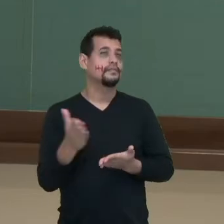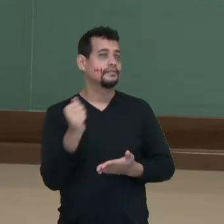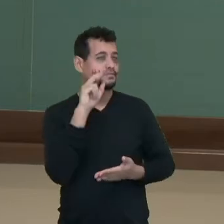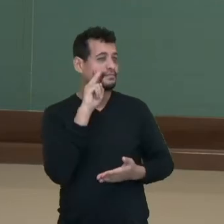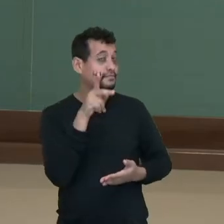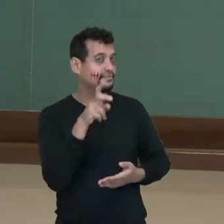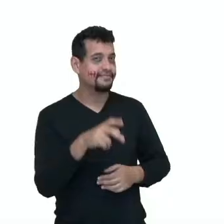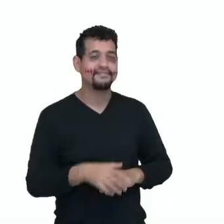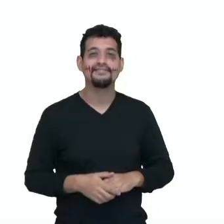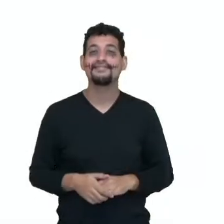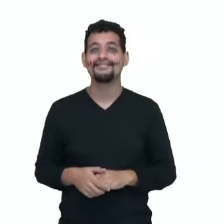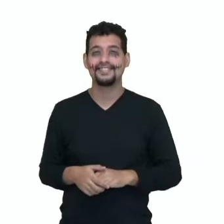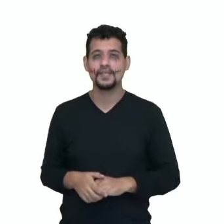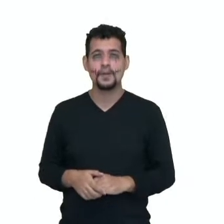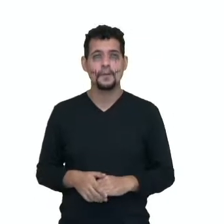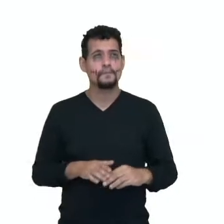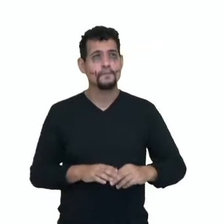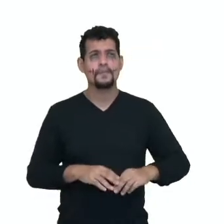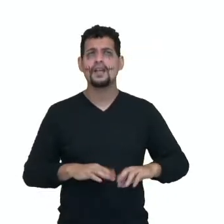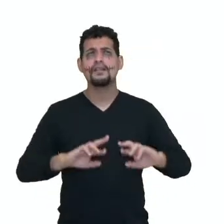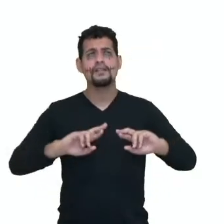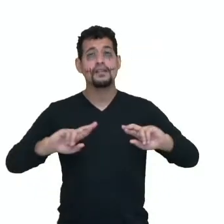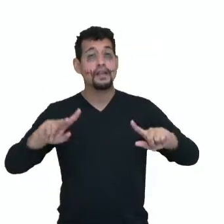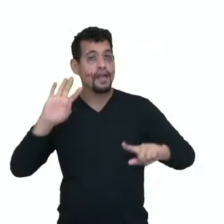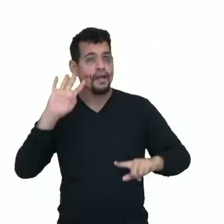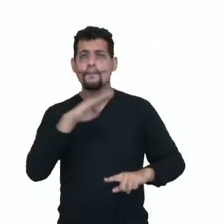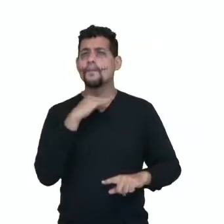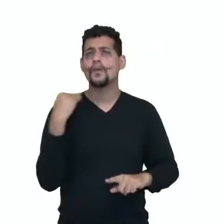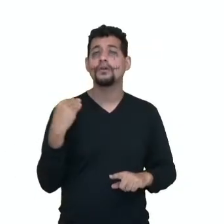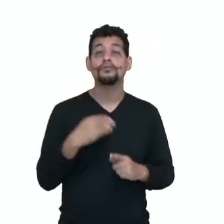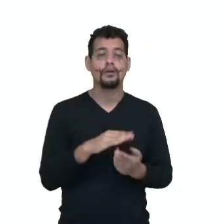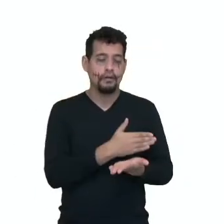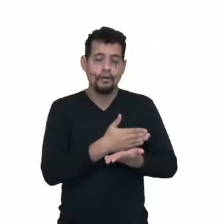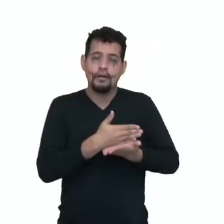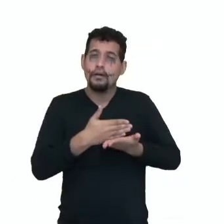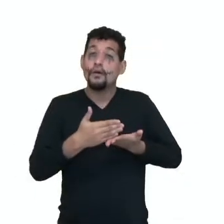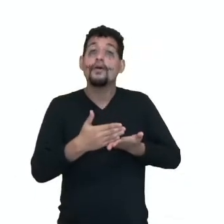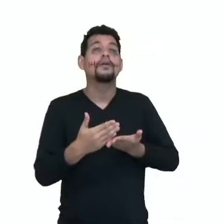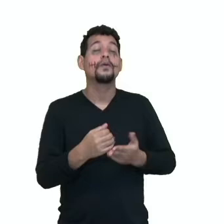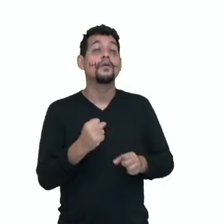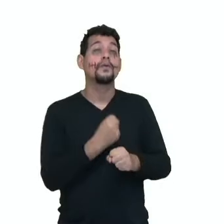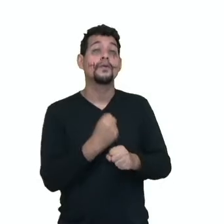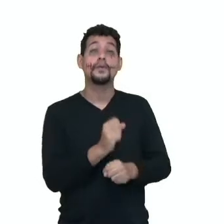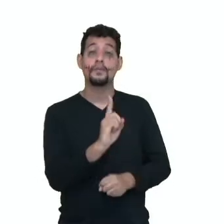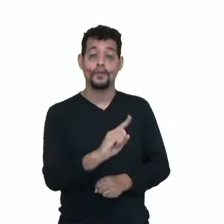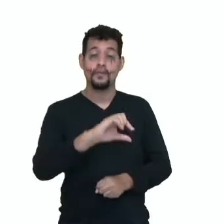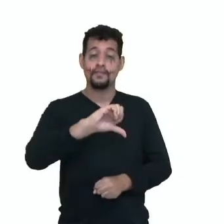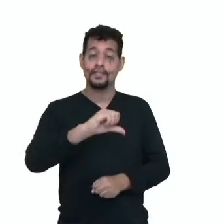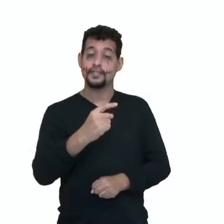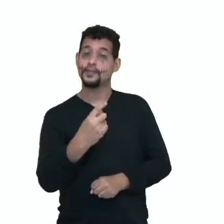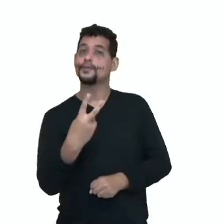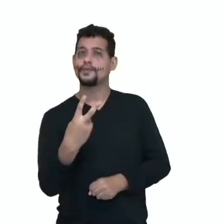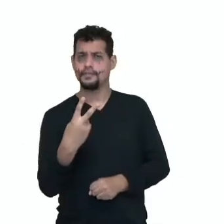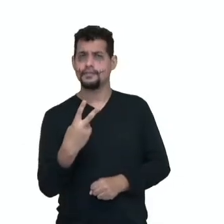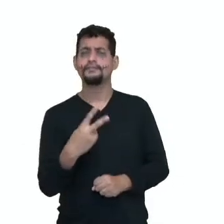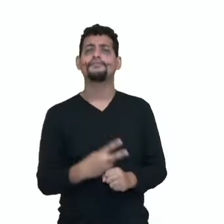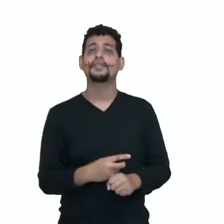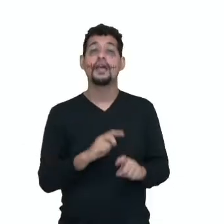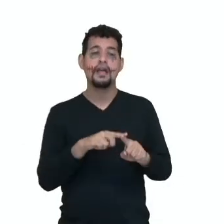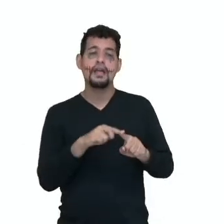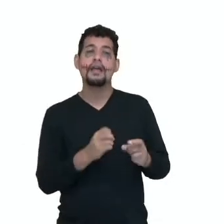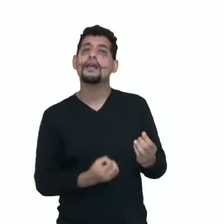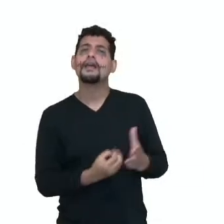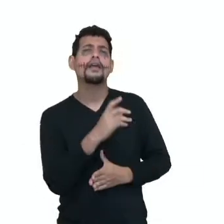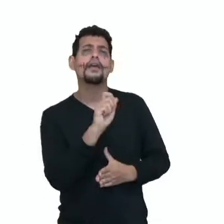ver? La Gran Dama de la Muerte apareció por primera vez en 1912 y su creador fue